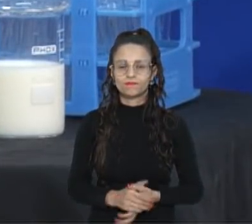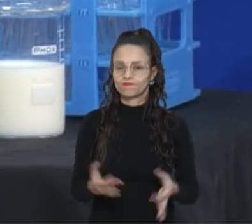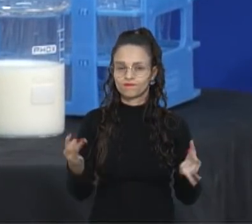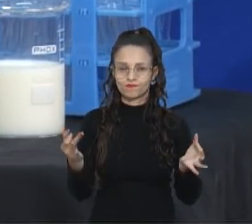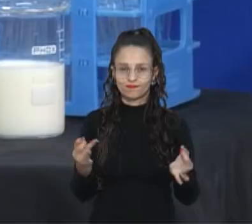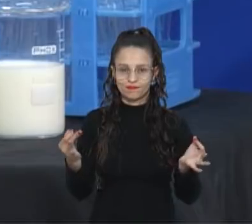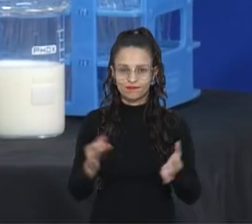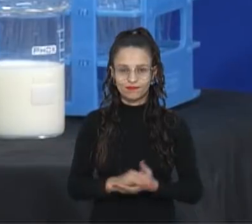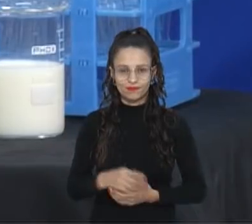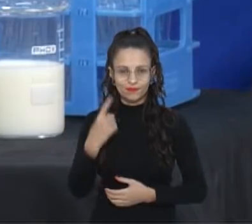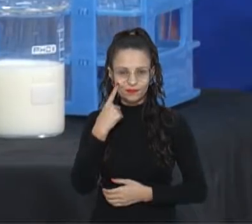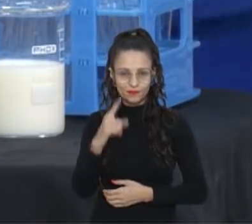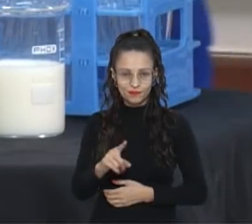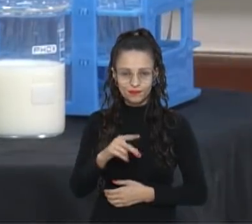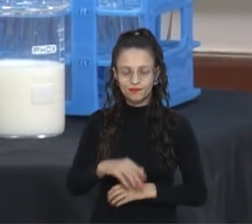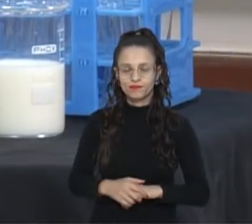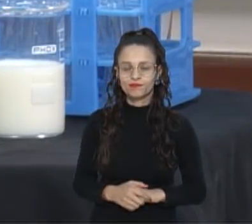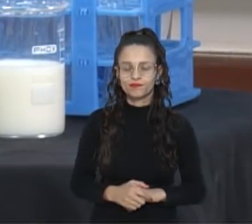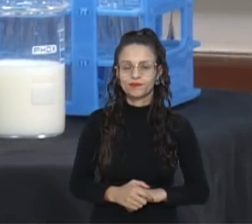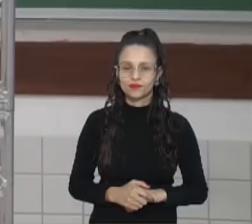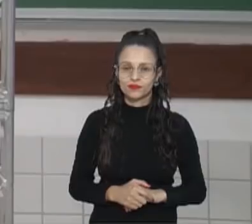Perfeito. Vamos ver o resultado da fita indicadora?